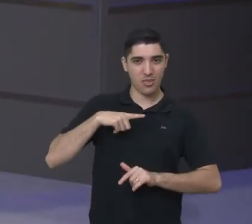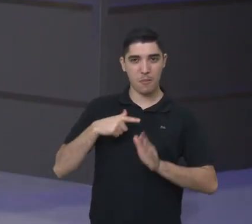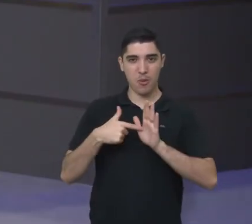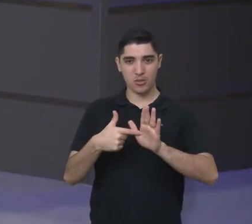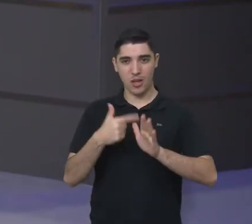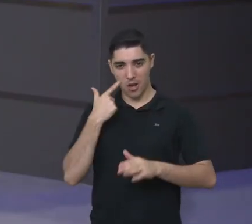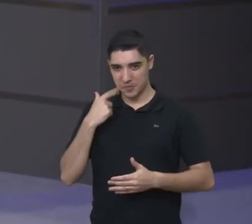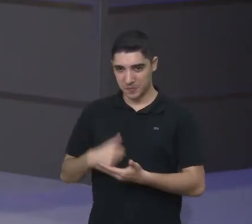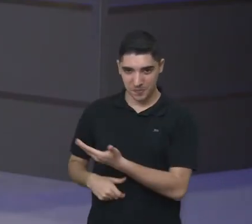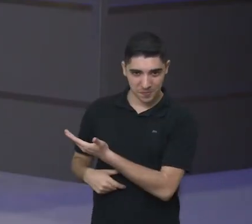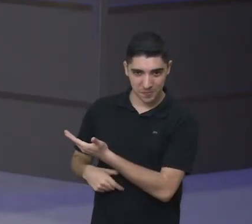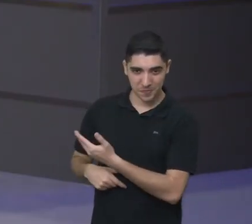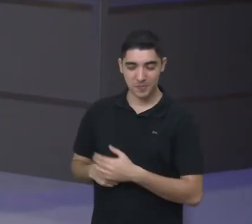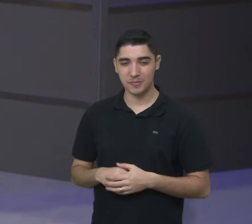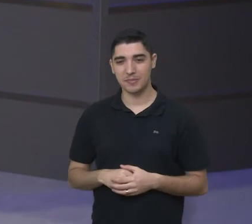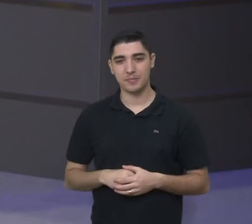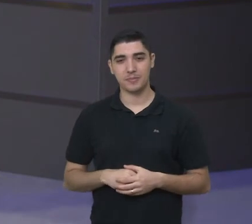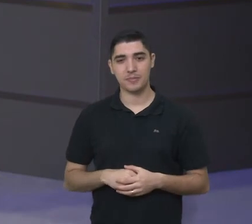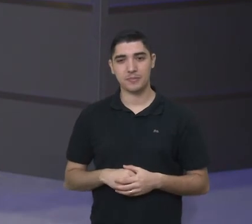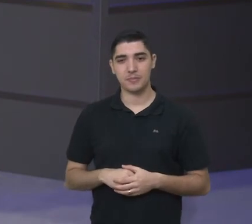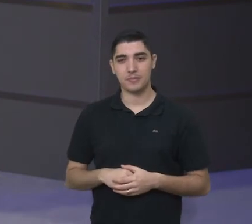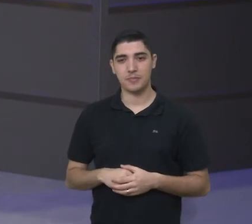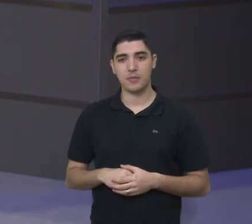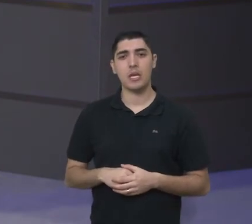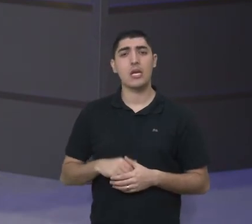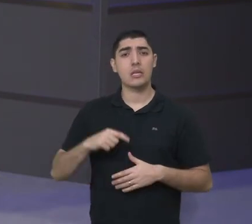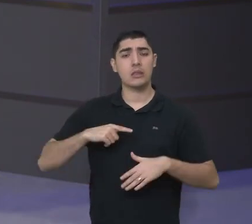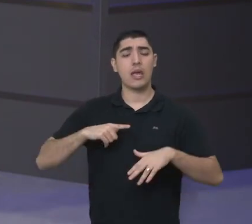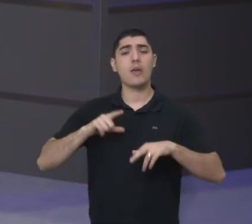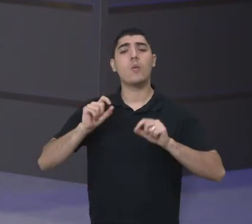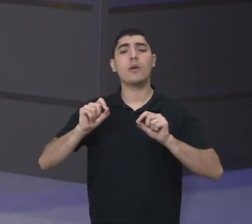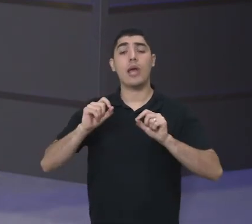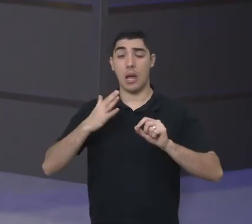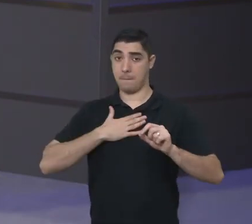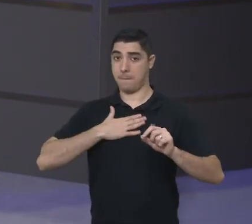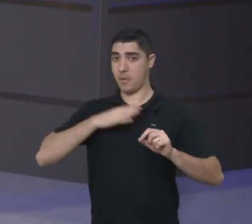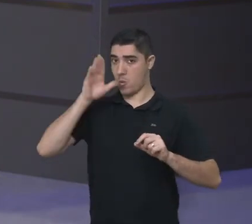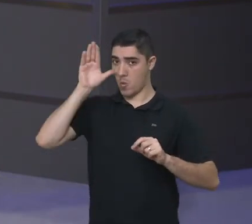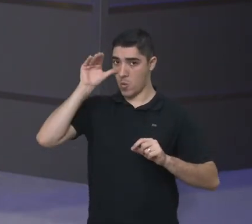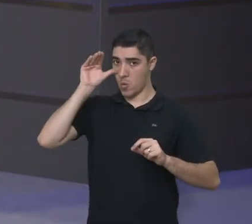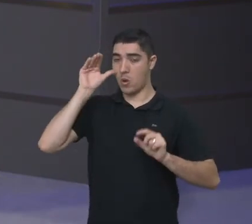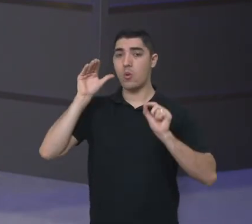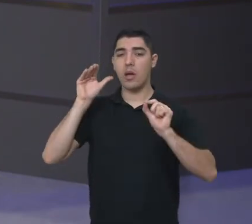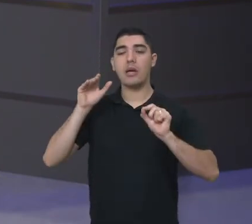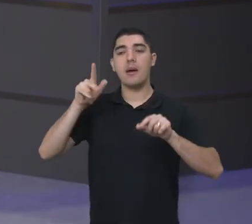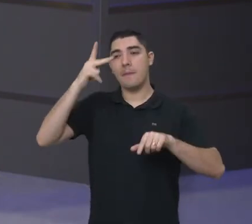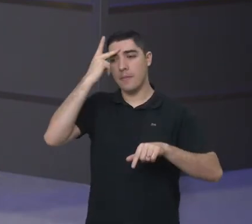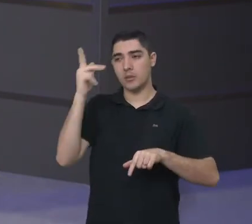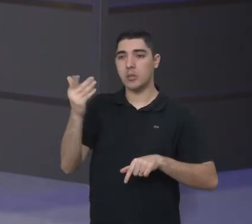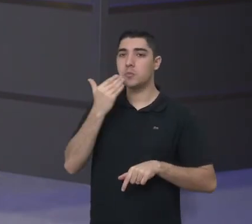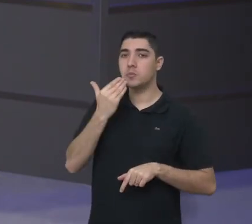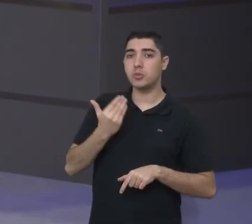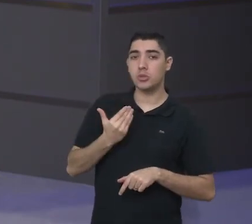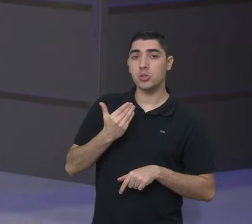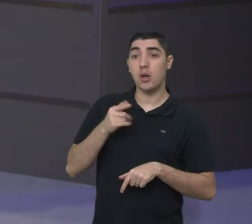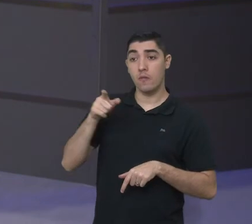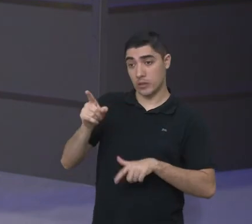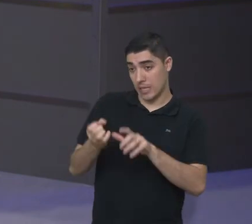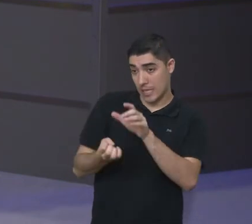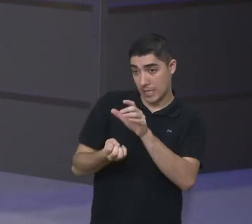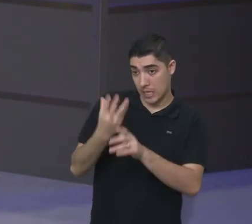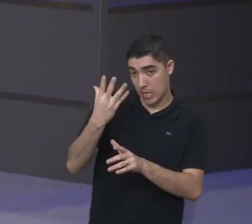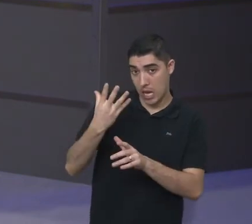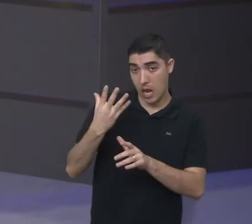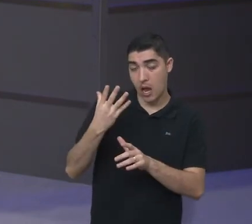pessoa consegue... Tem uma diferença de prazo. Agora uma curiosidade minha. A pessoa pedir um quadro que você cria do zero e uma